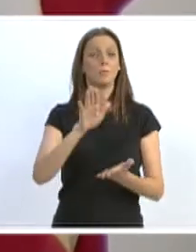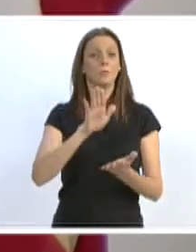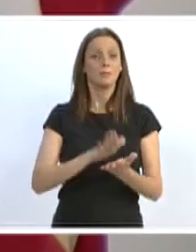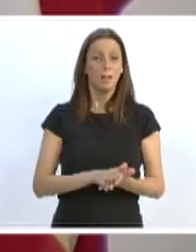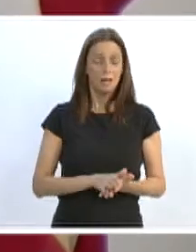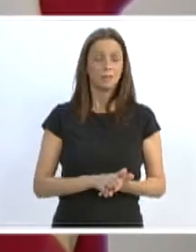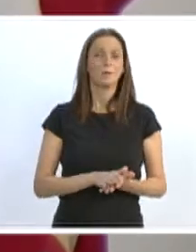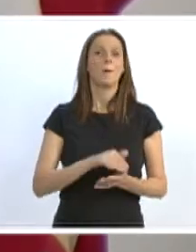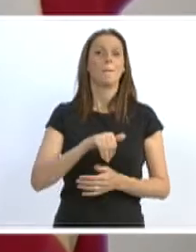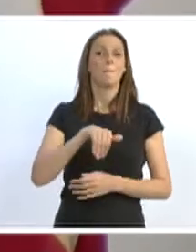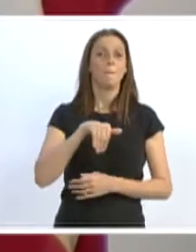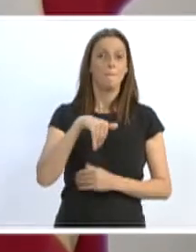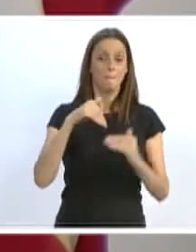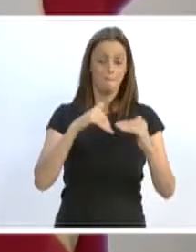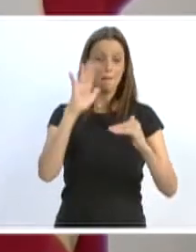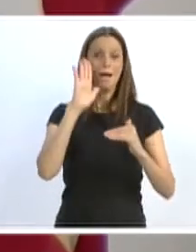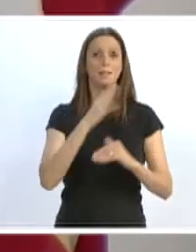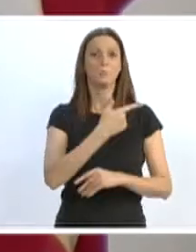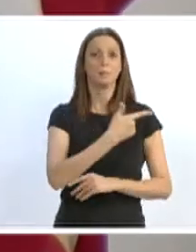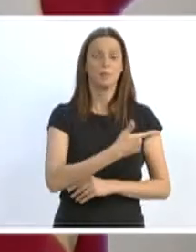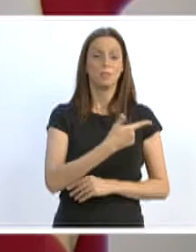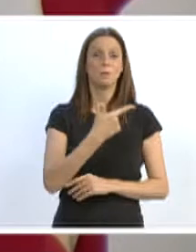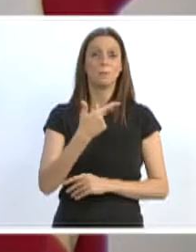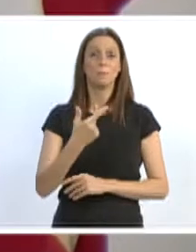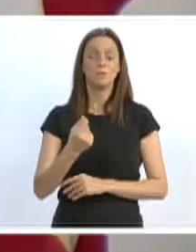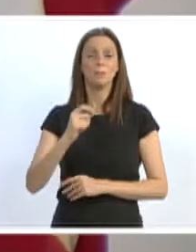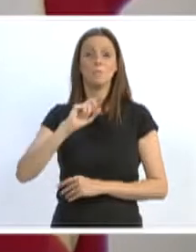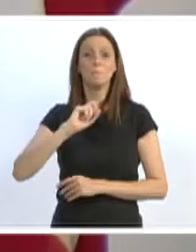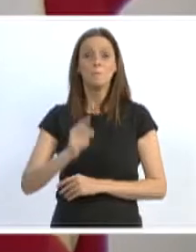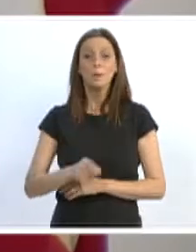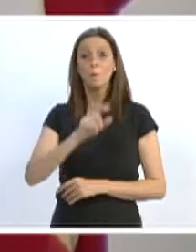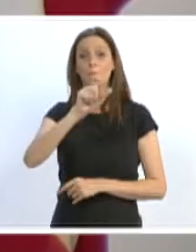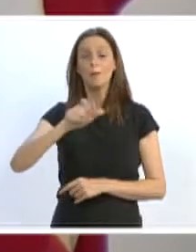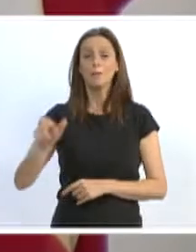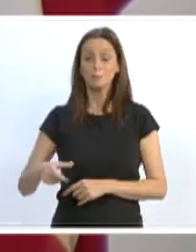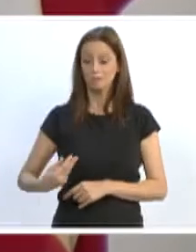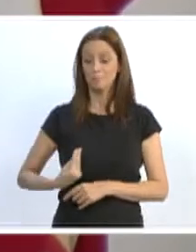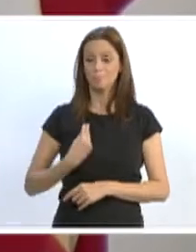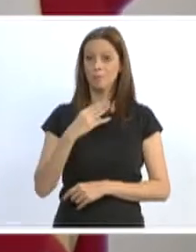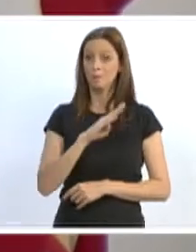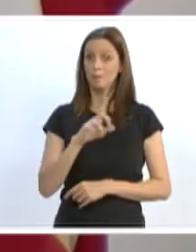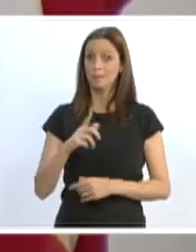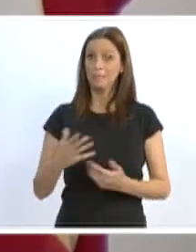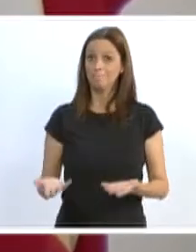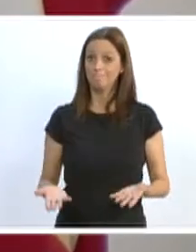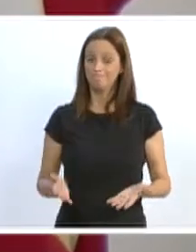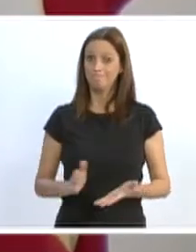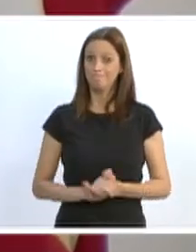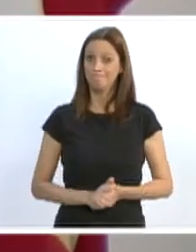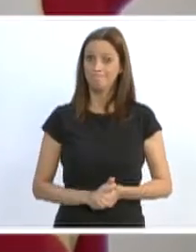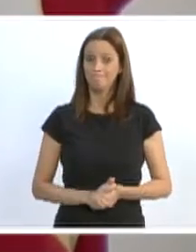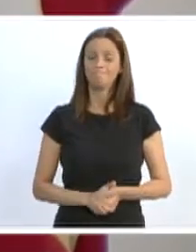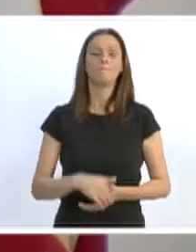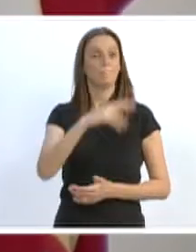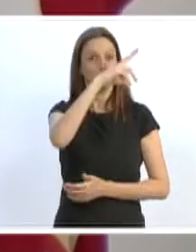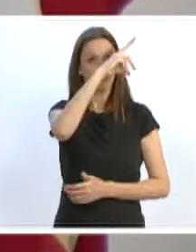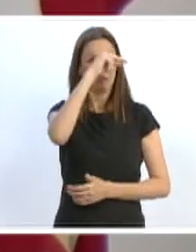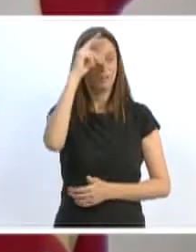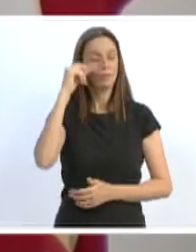mais de 222 mil pessoas na cidade de blumenau prefeito napoleão